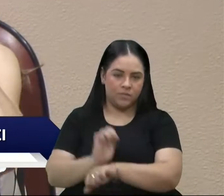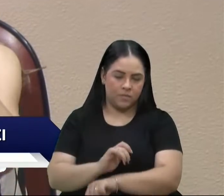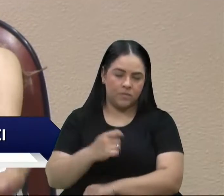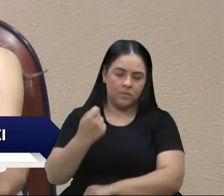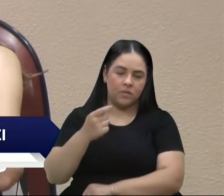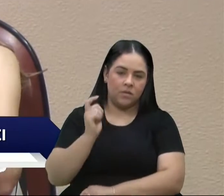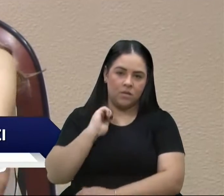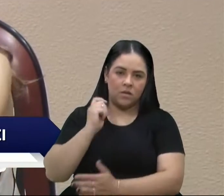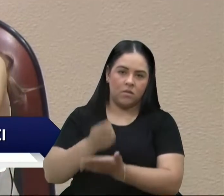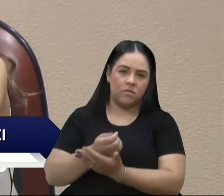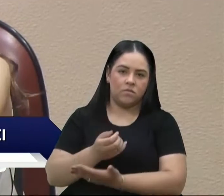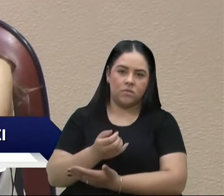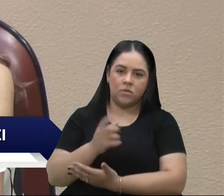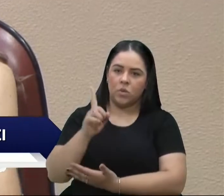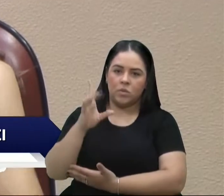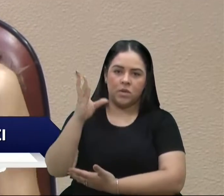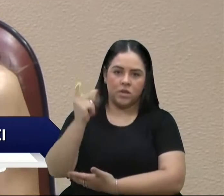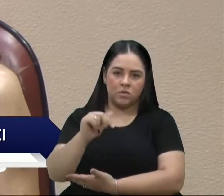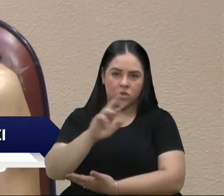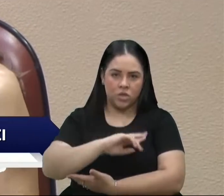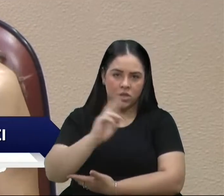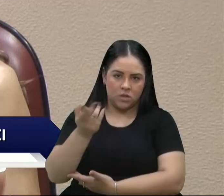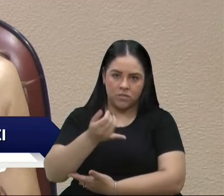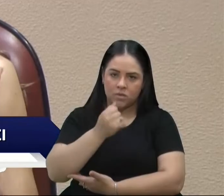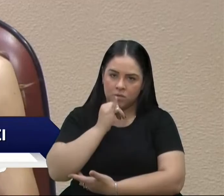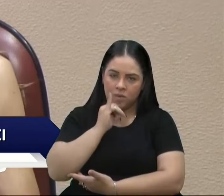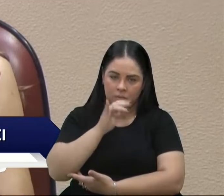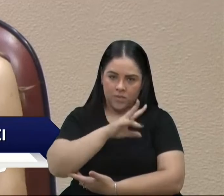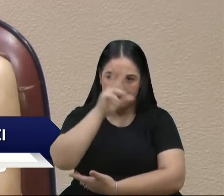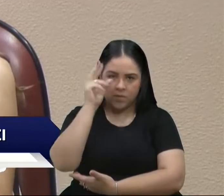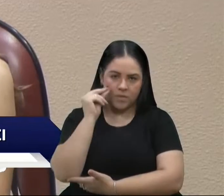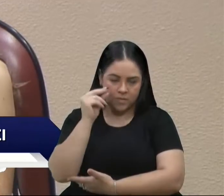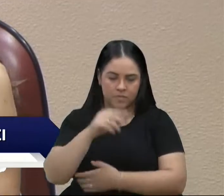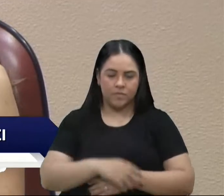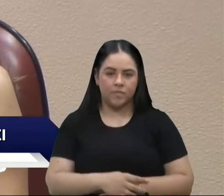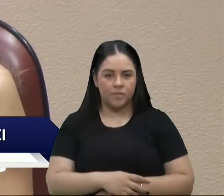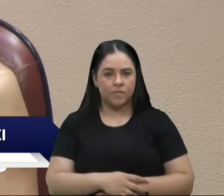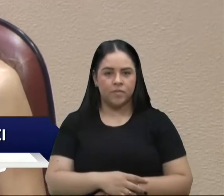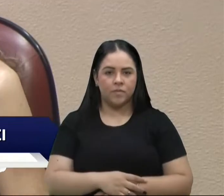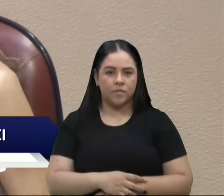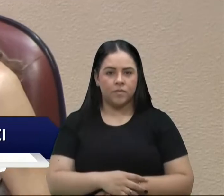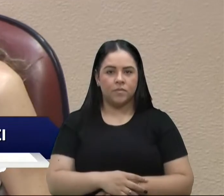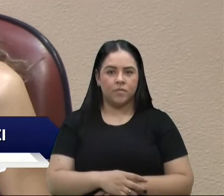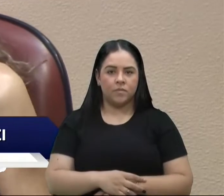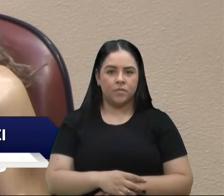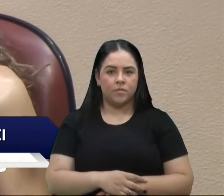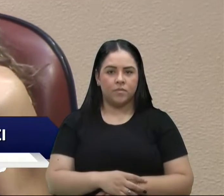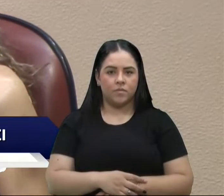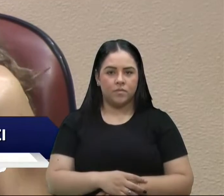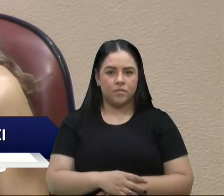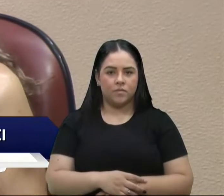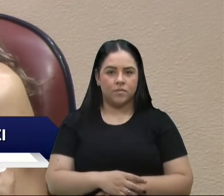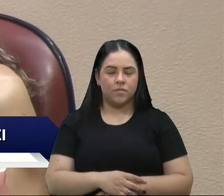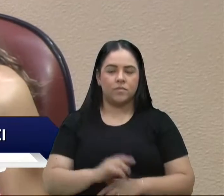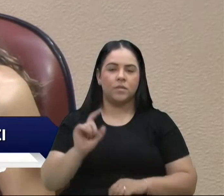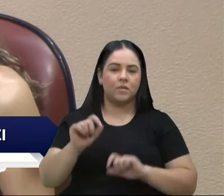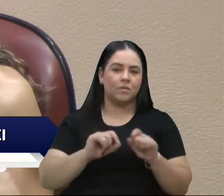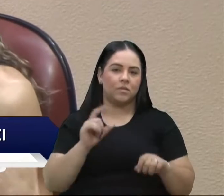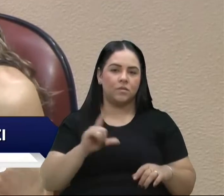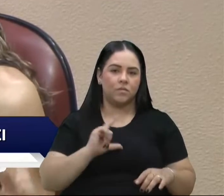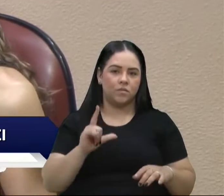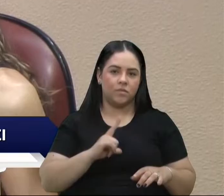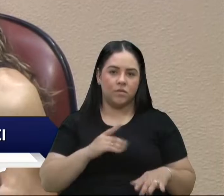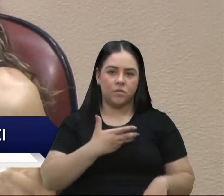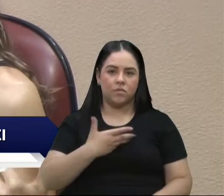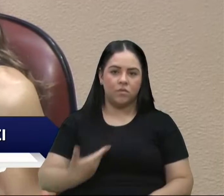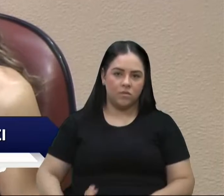numa suposição, R$ 1 milhão para a prefeitura. O que foi construído e o que foi costurado por governo do